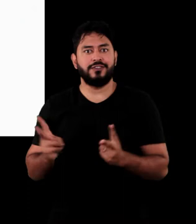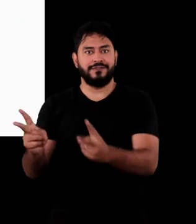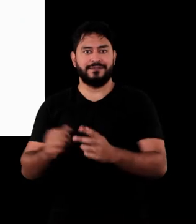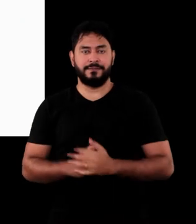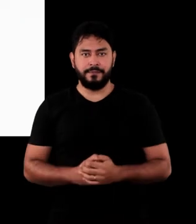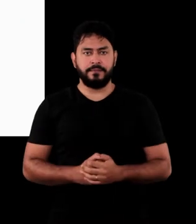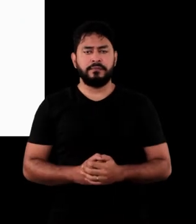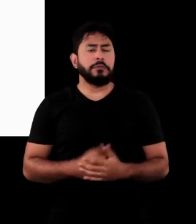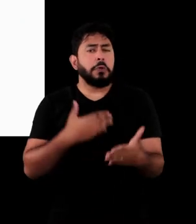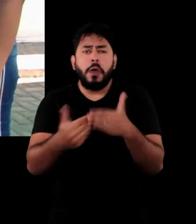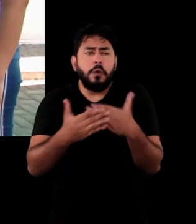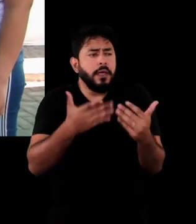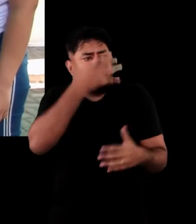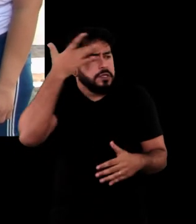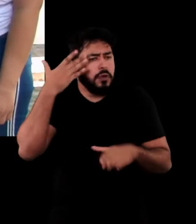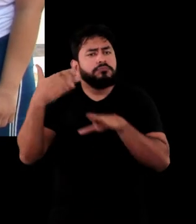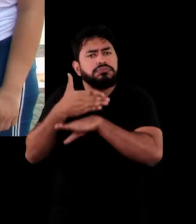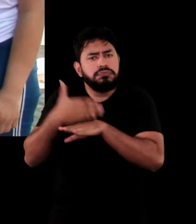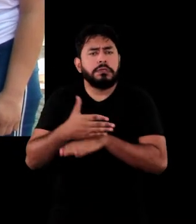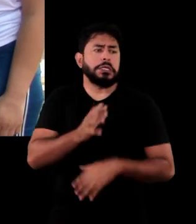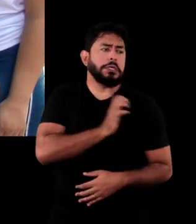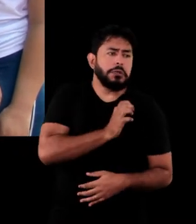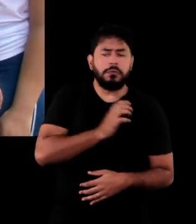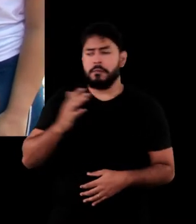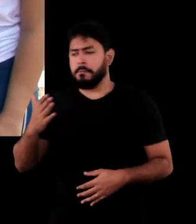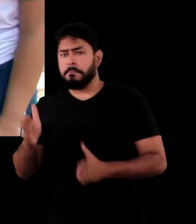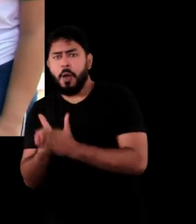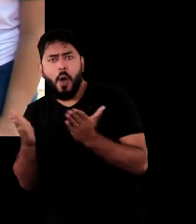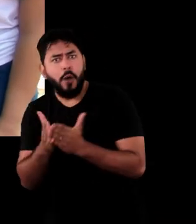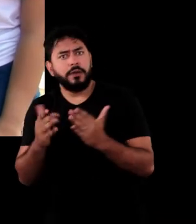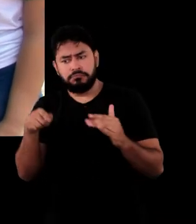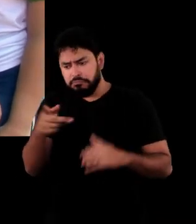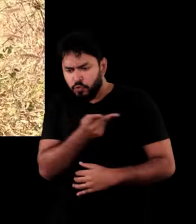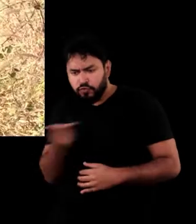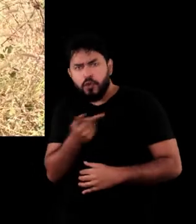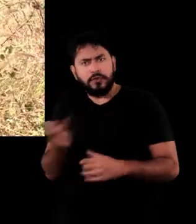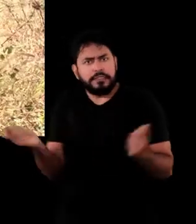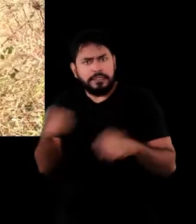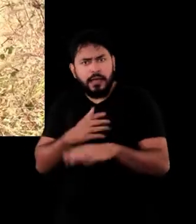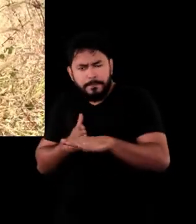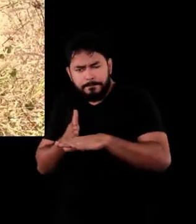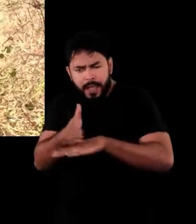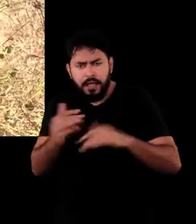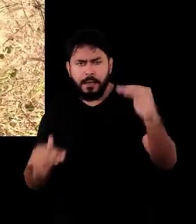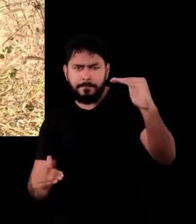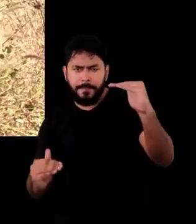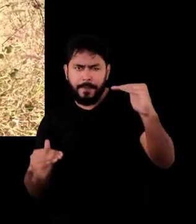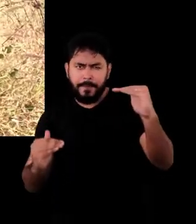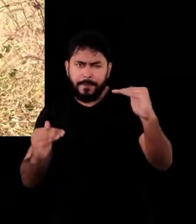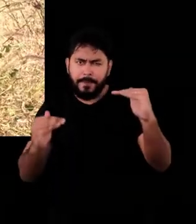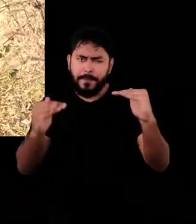Todos têm acesso, tanto rico como pobre, tem condição de crescer, né, na